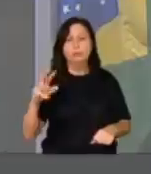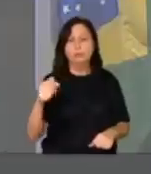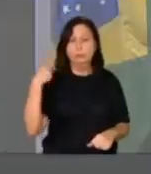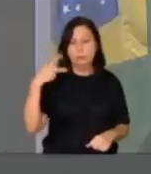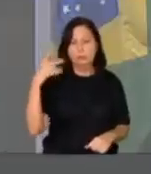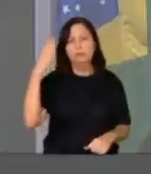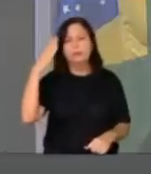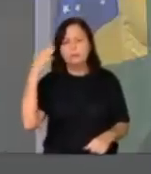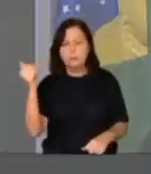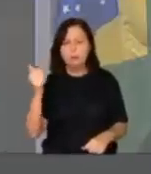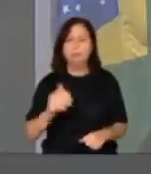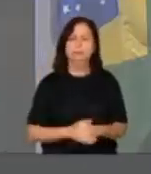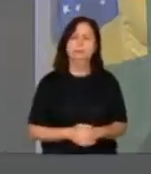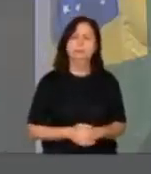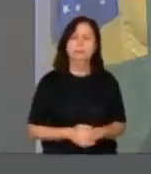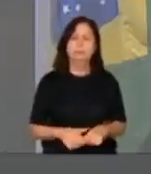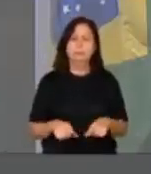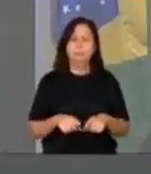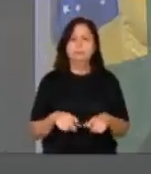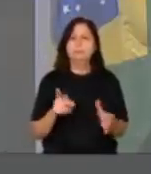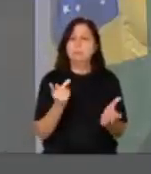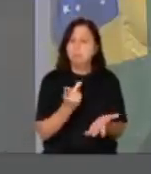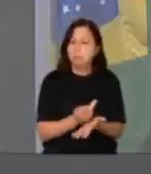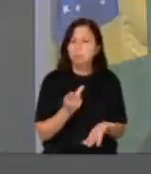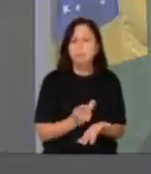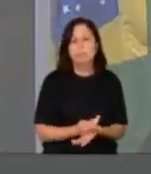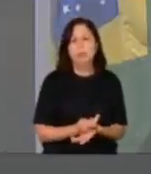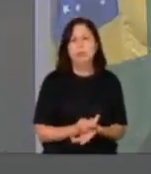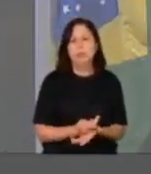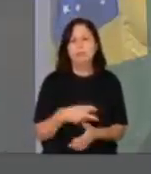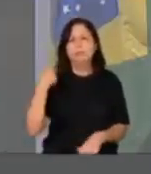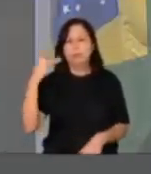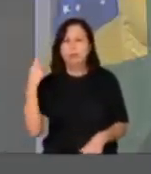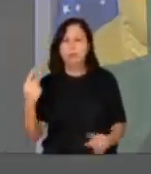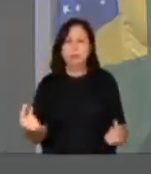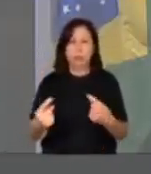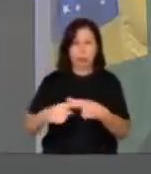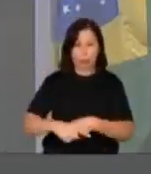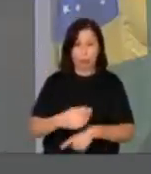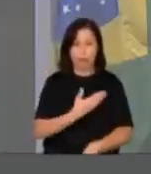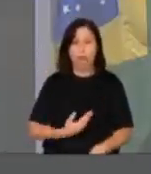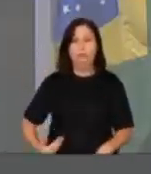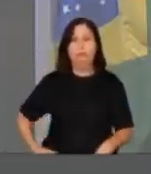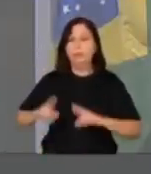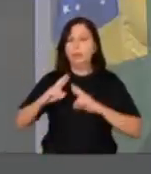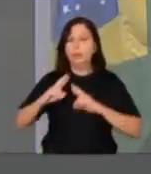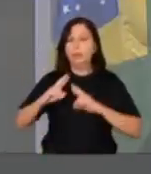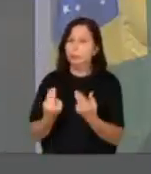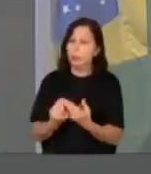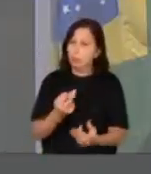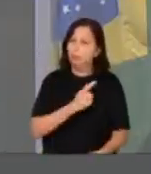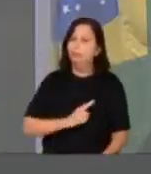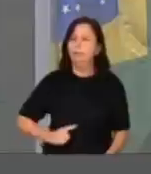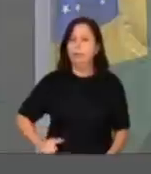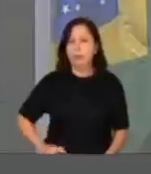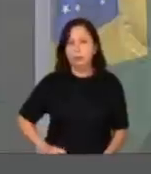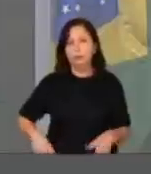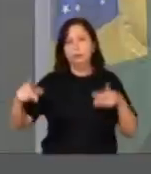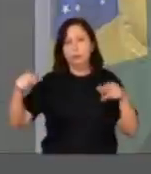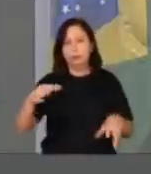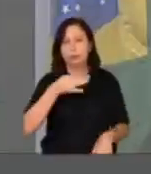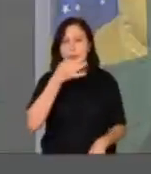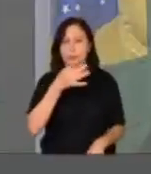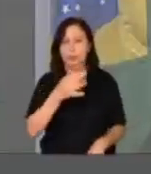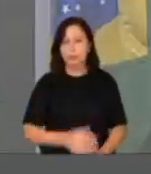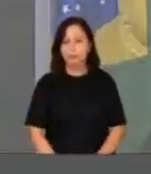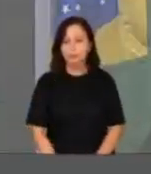sabem que é importante para o país, mesmo um parlamentar oposicionista, quando tem reunião entre seus governadores, os governadores que fazem parte de